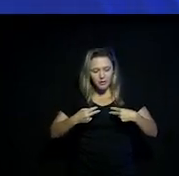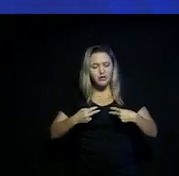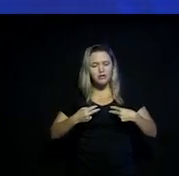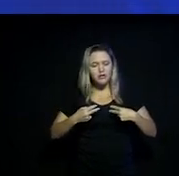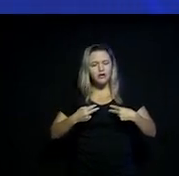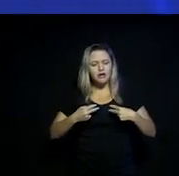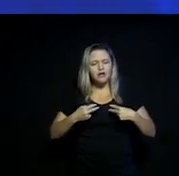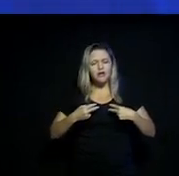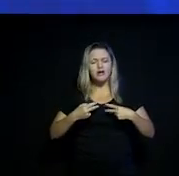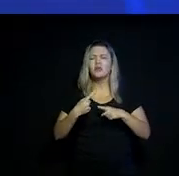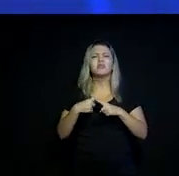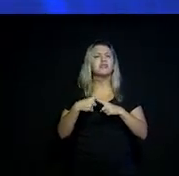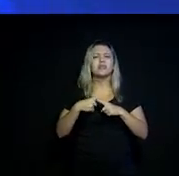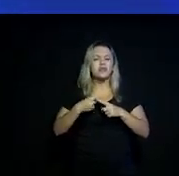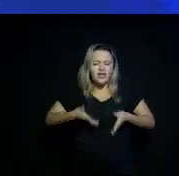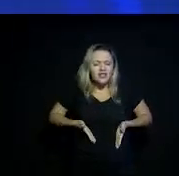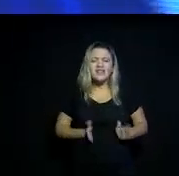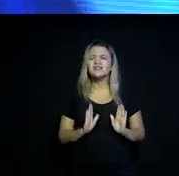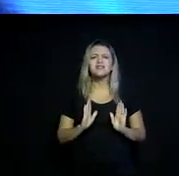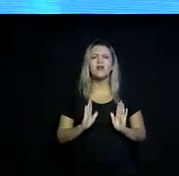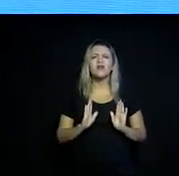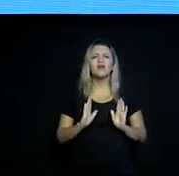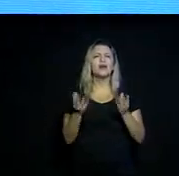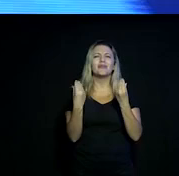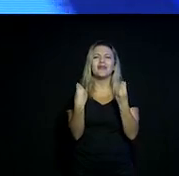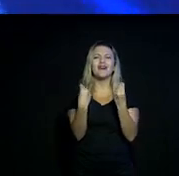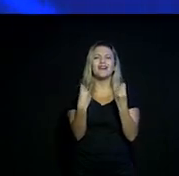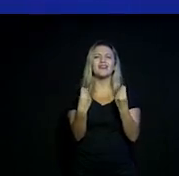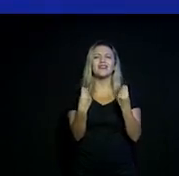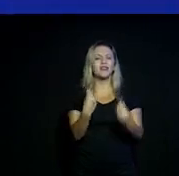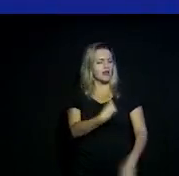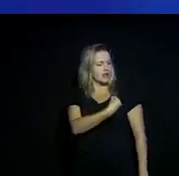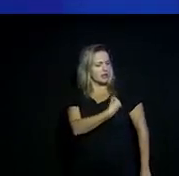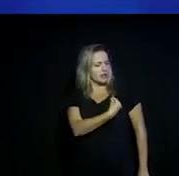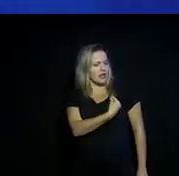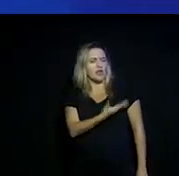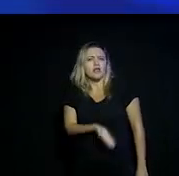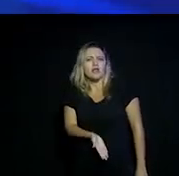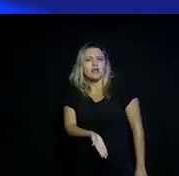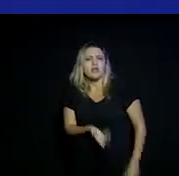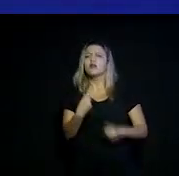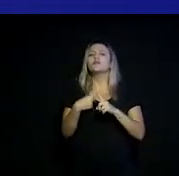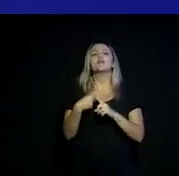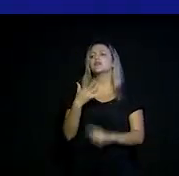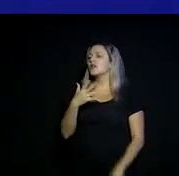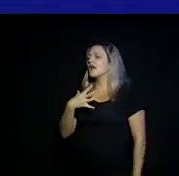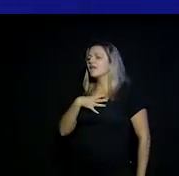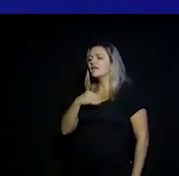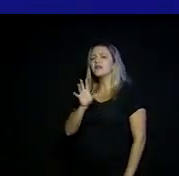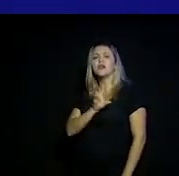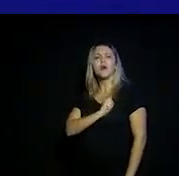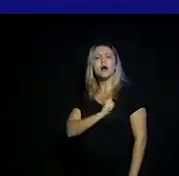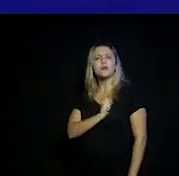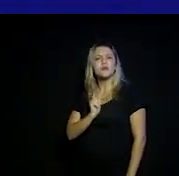nós nascemos? Por que estamos aqui? Por que nós amamos? Por que amamos um filho? Por que lutamos